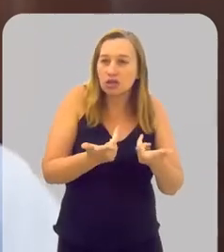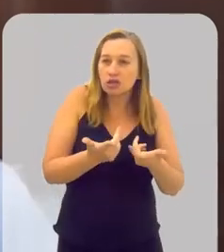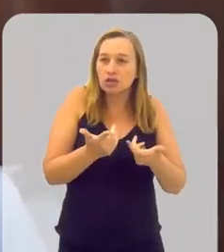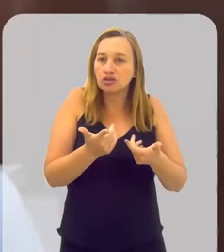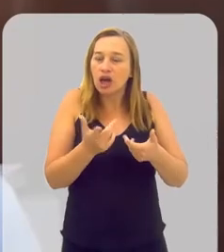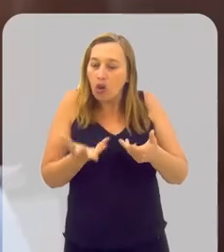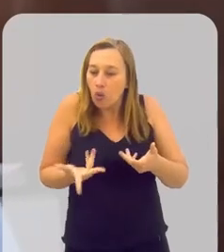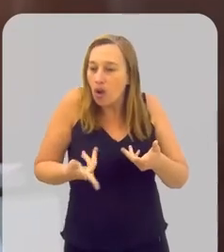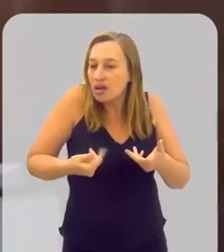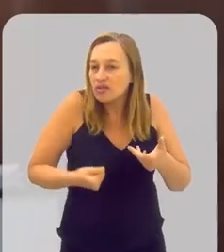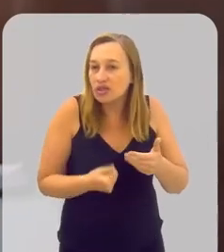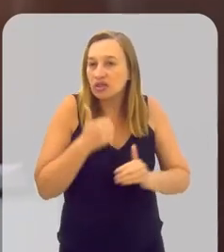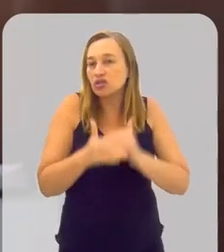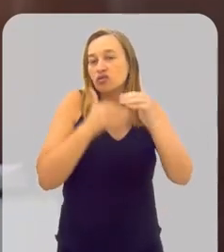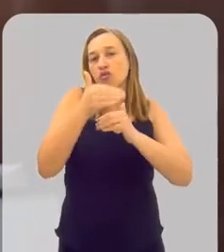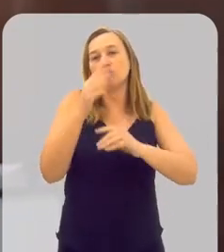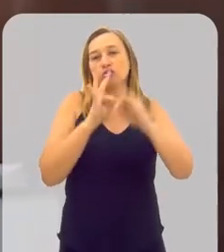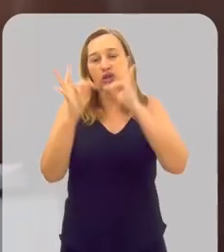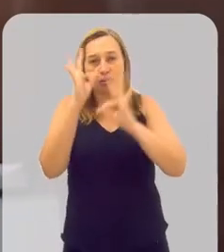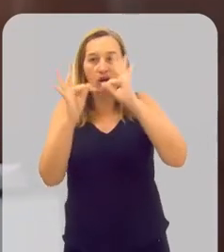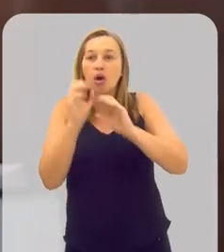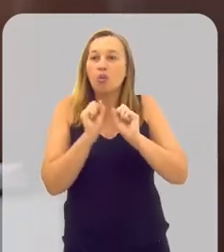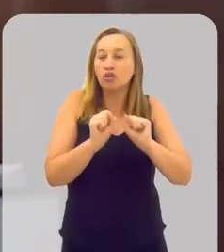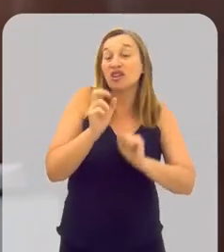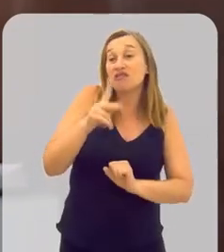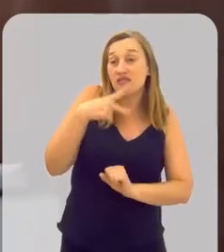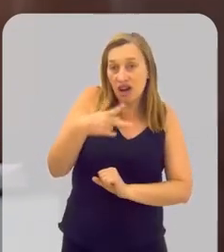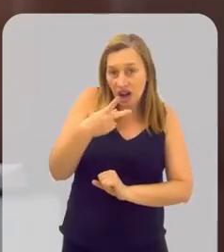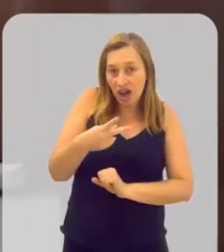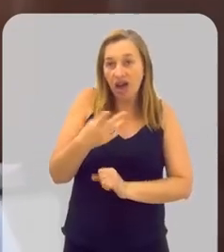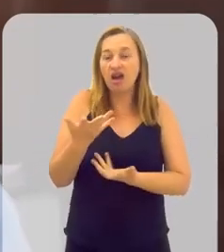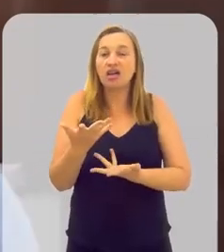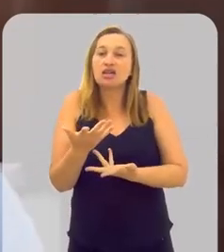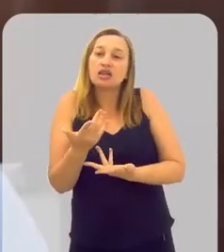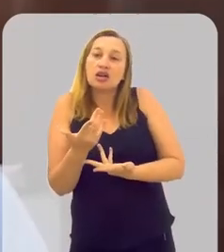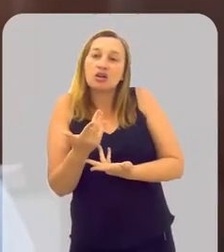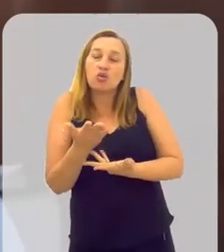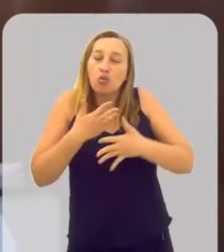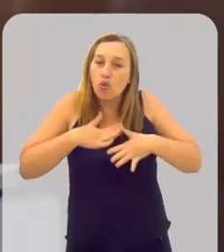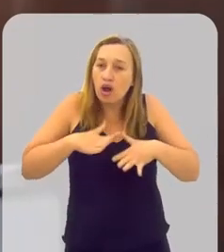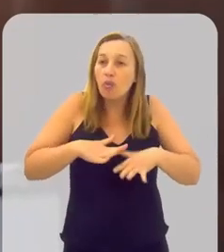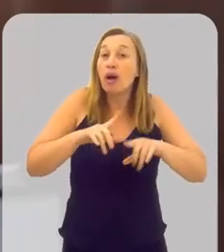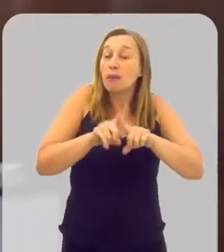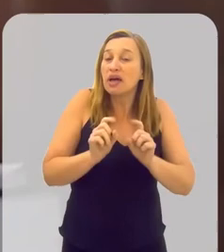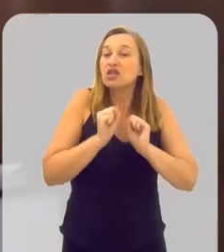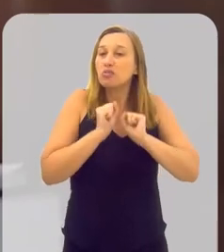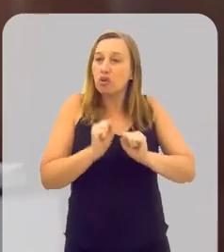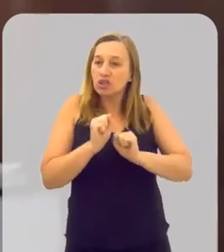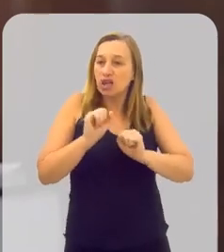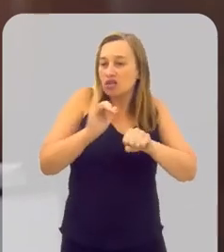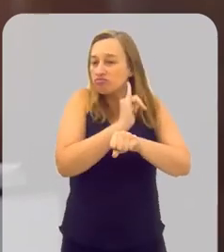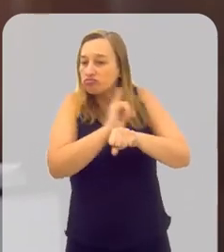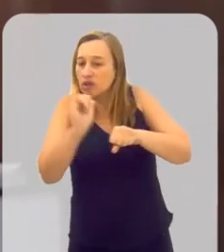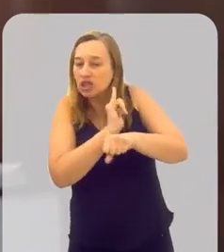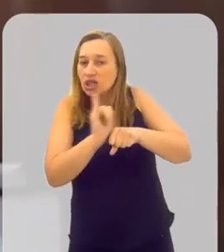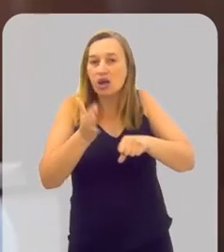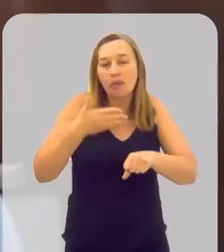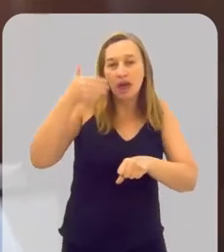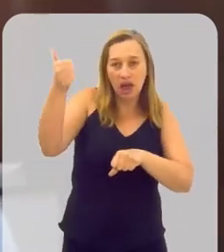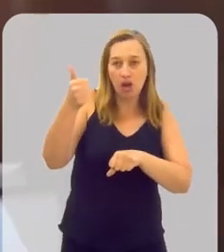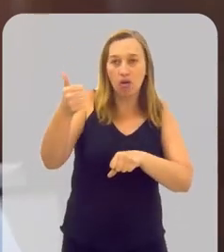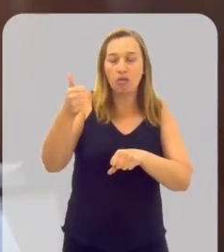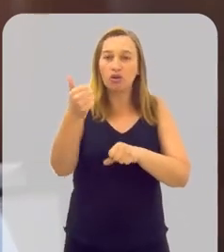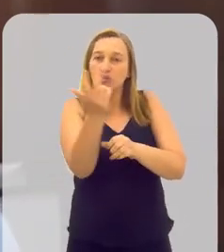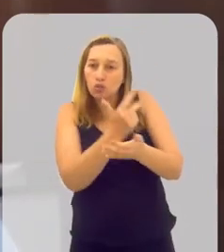podendo olhar a regulação, olhar a qualificação, o desenvolvimento tecnológico, a gente poder falar, vamos dizer necessariamente com calma, mas a